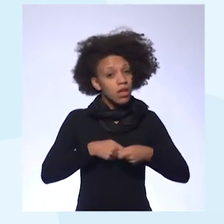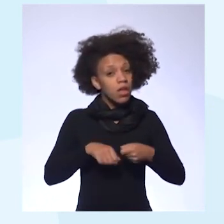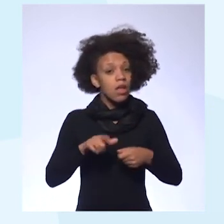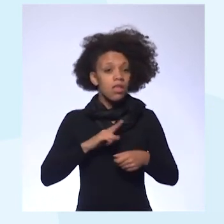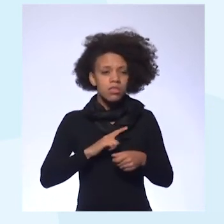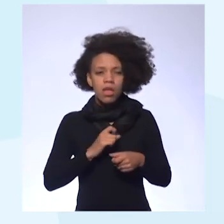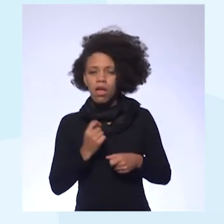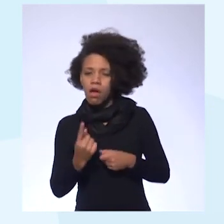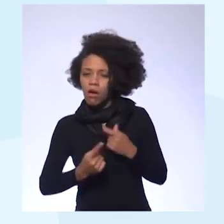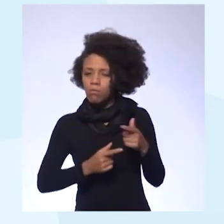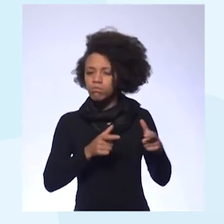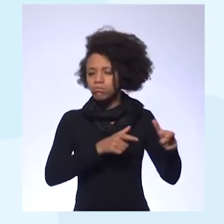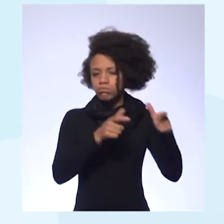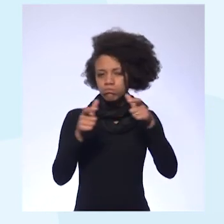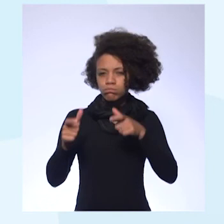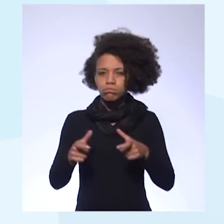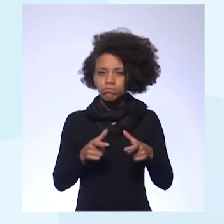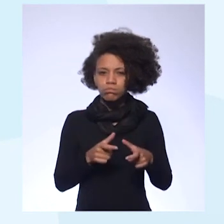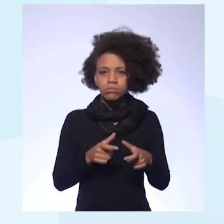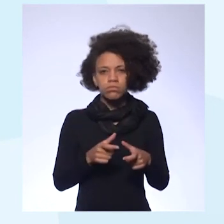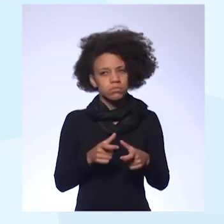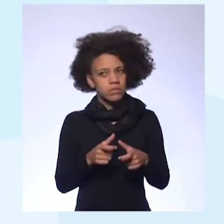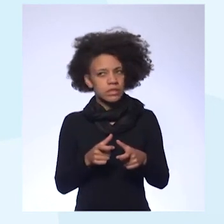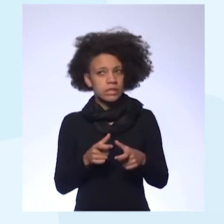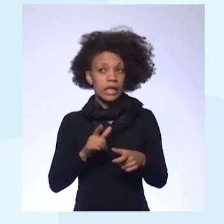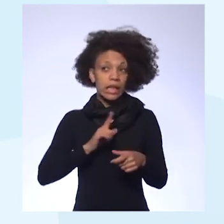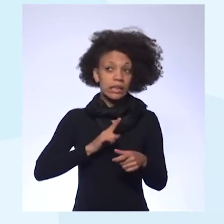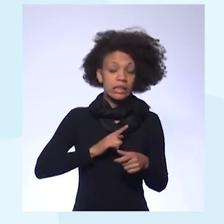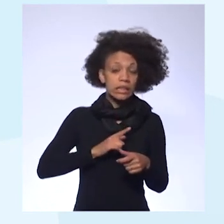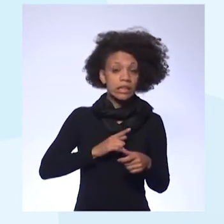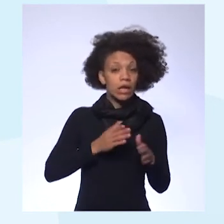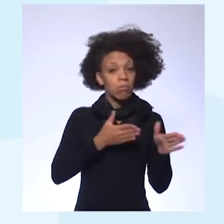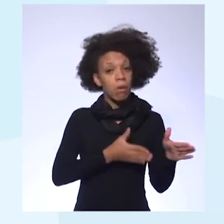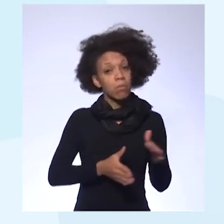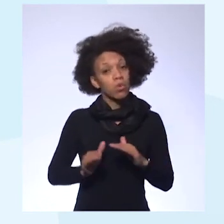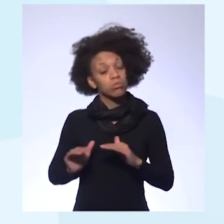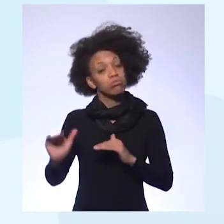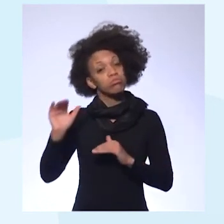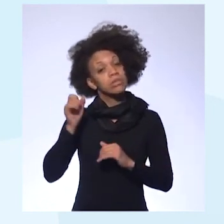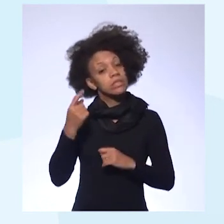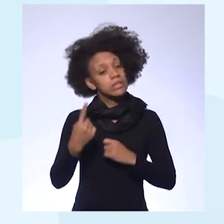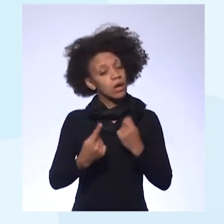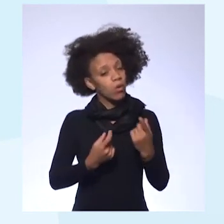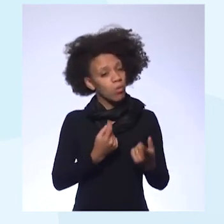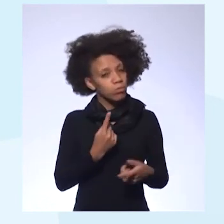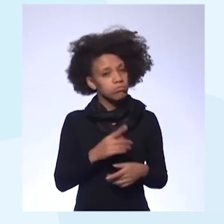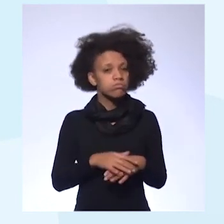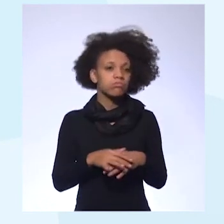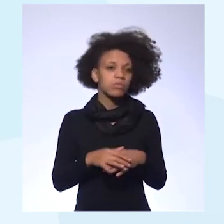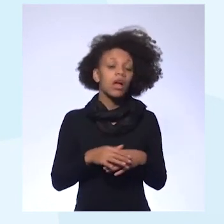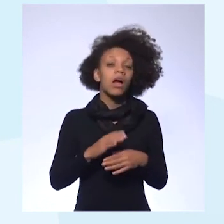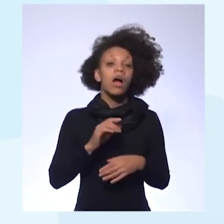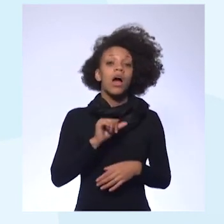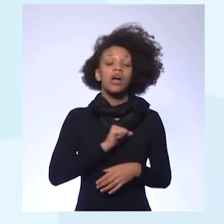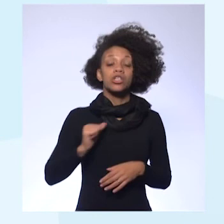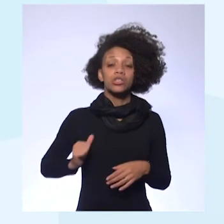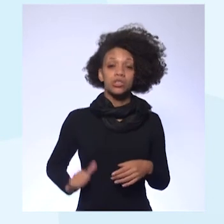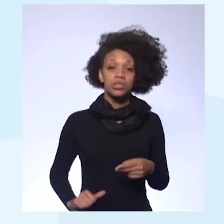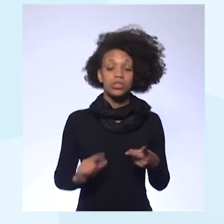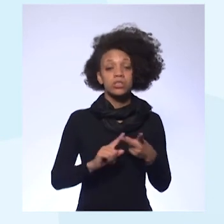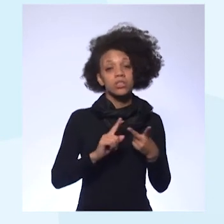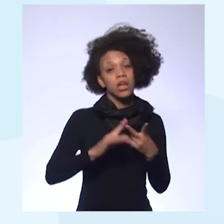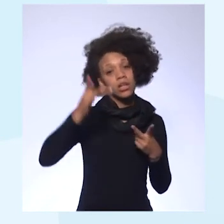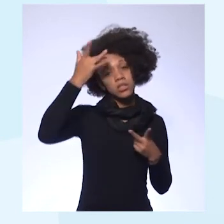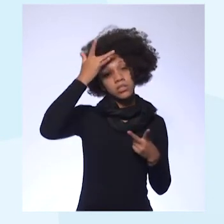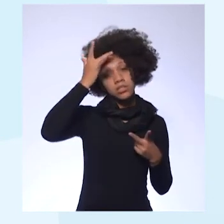alguns lugares, né? Desculpa, abundante não, que tem uma produção elevada em alguns lugares, como é o caso da China, Índia,